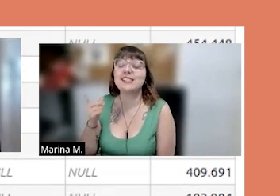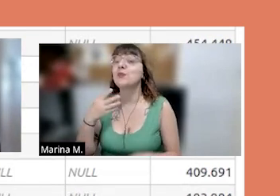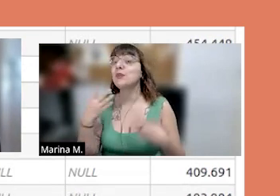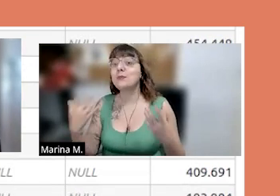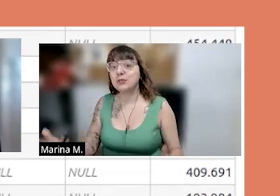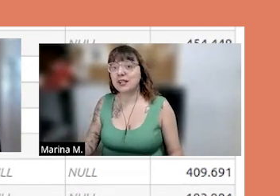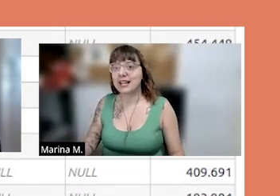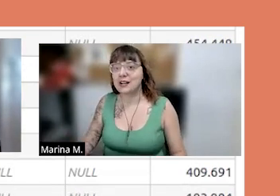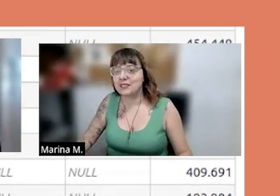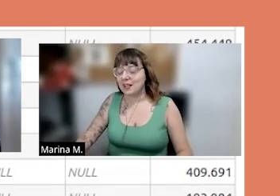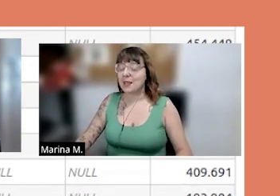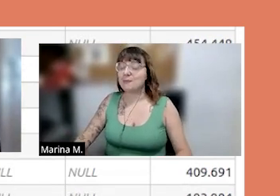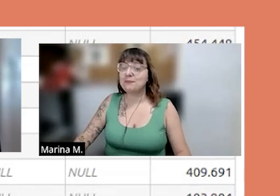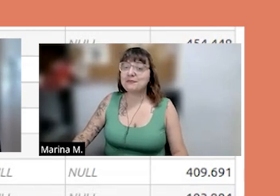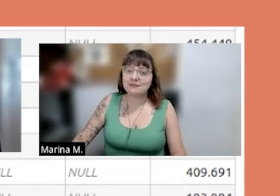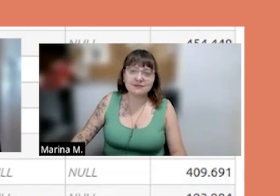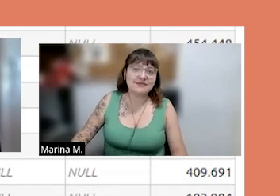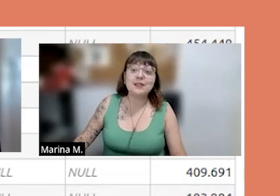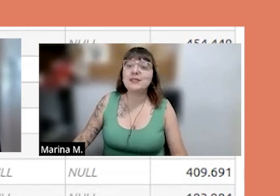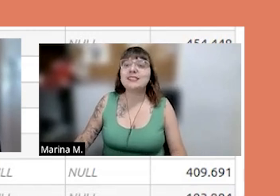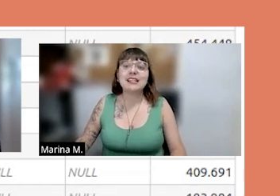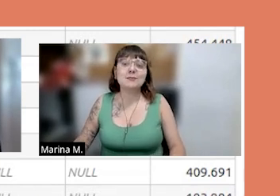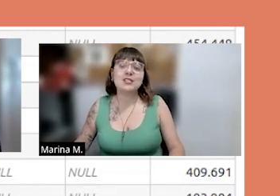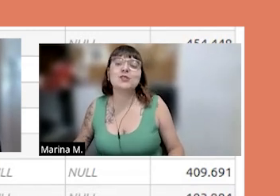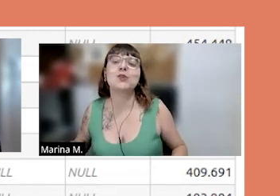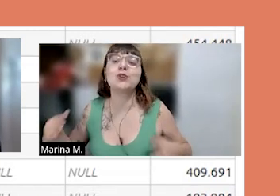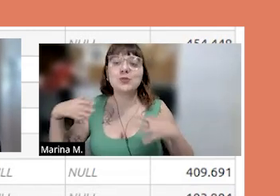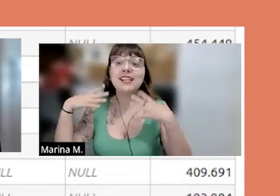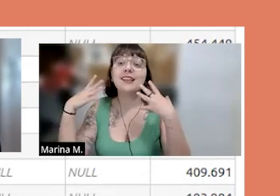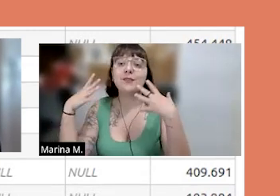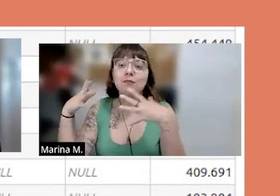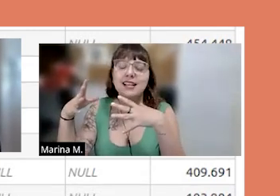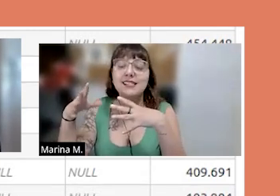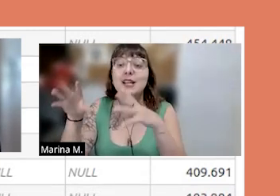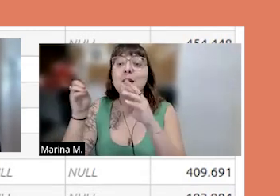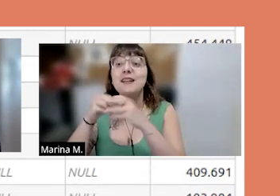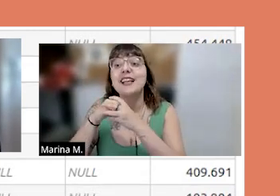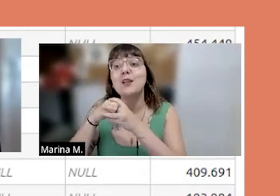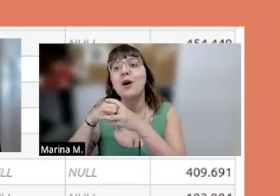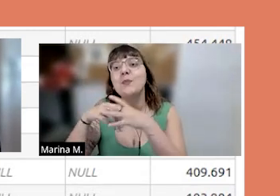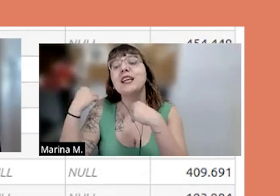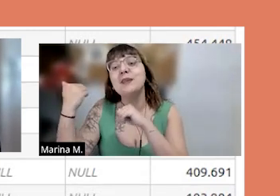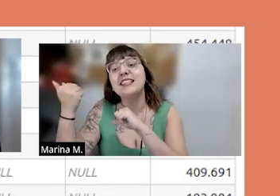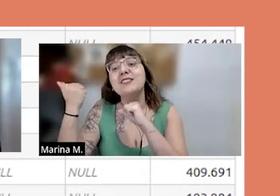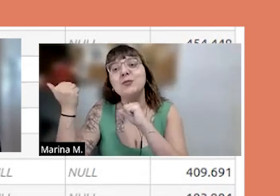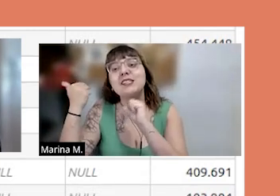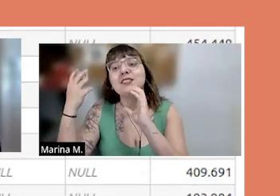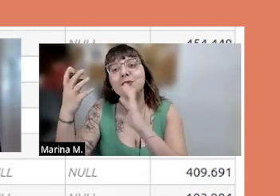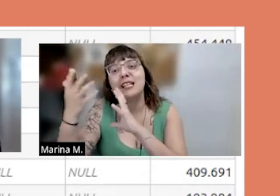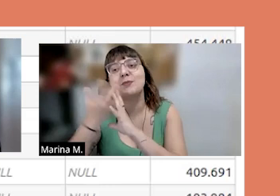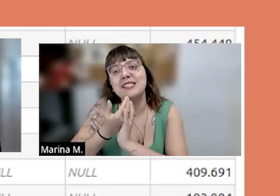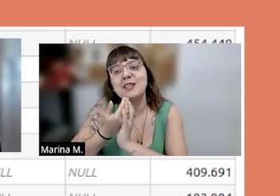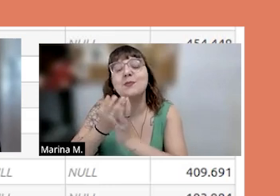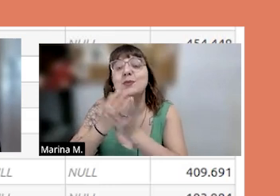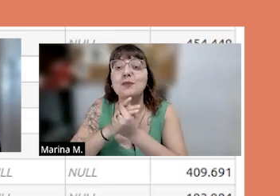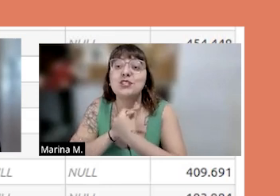3200102, o que é muito legal, que é não necessariamente esses códigos seriam iguais, mas é igual porque a BD usa o